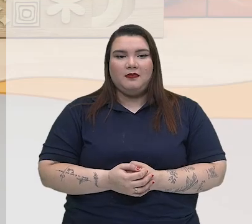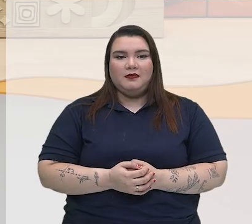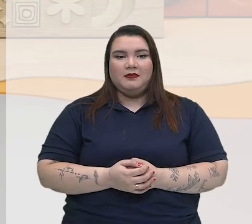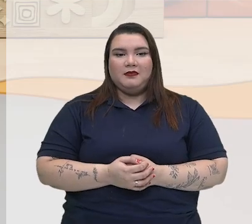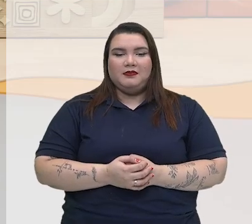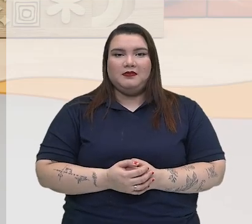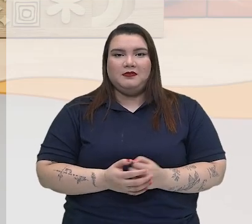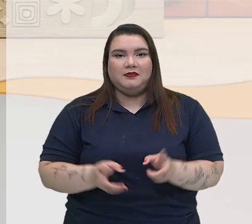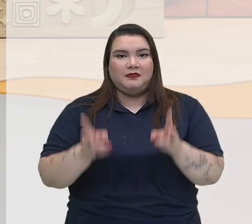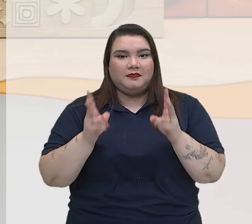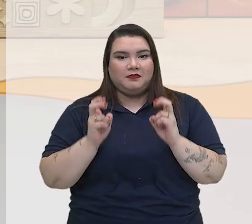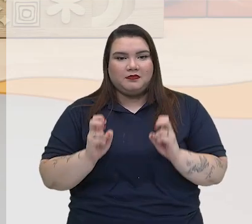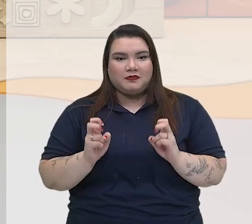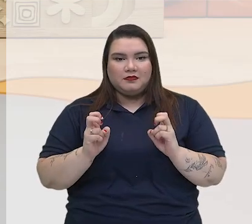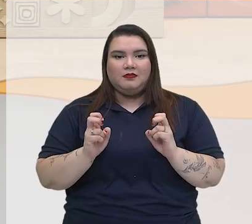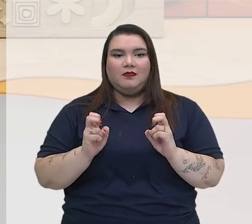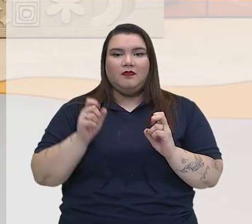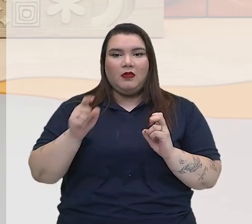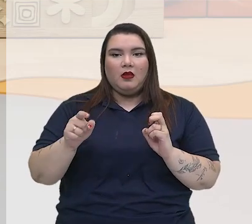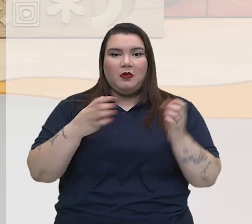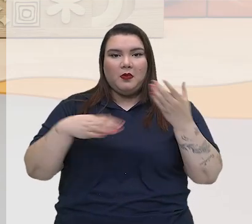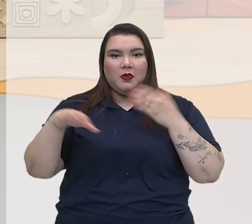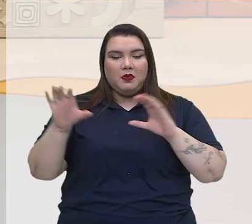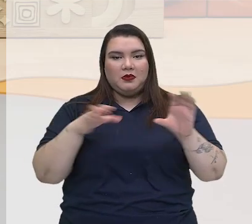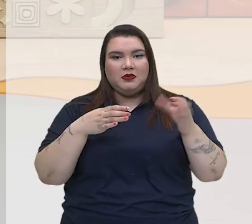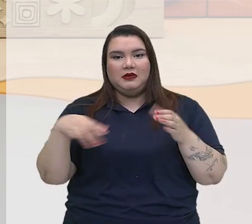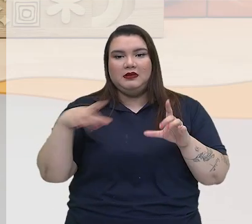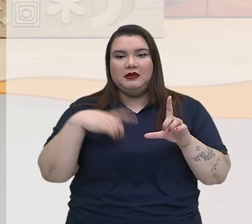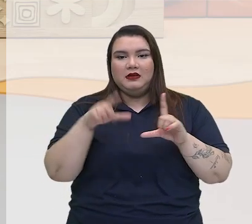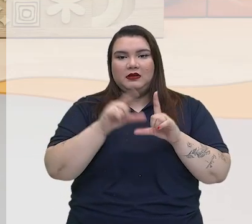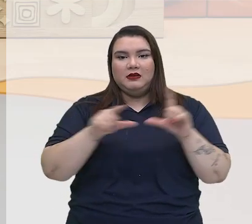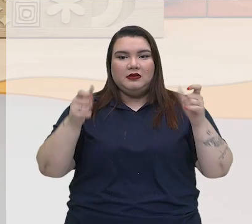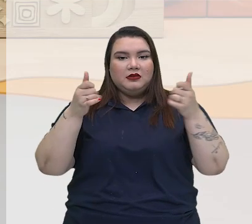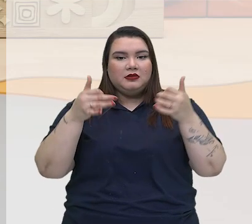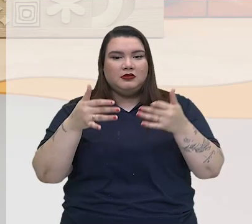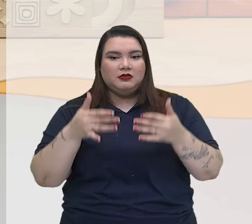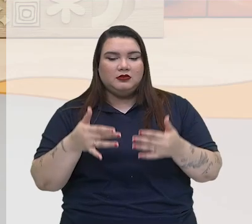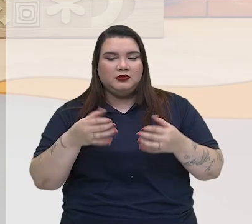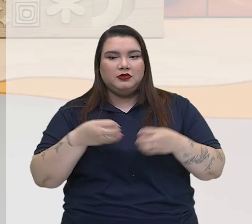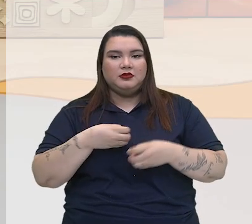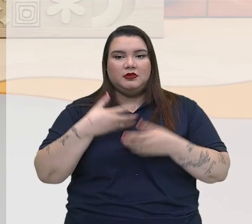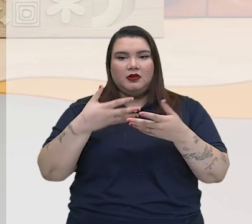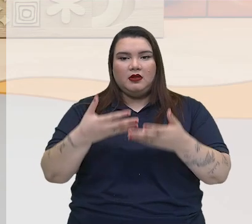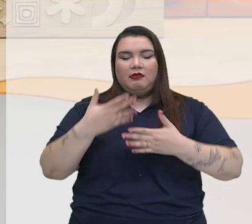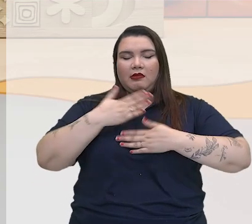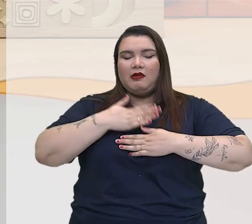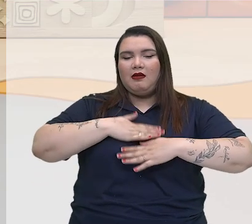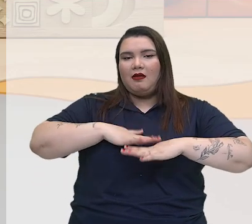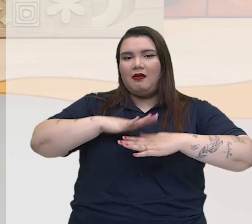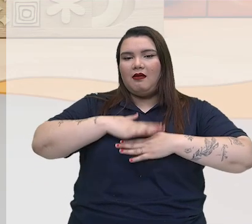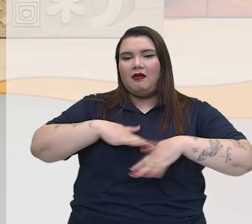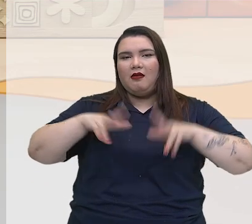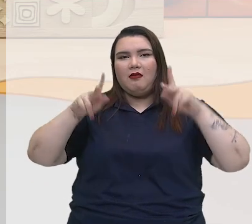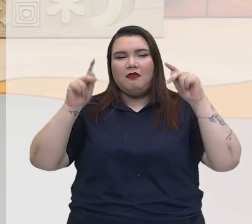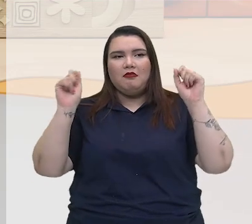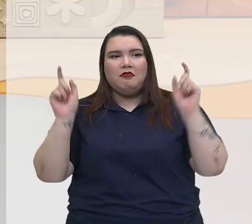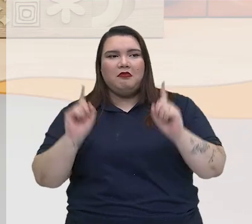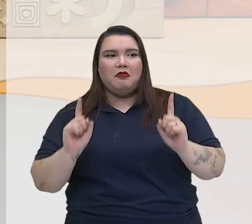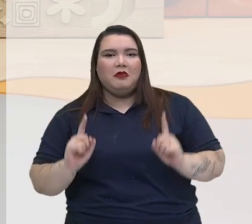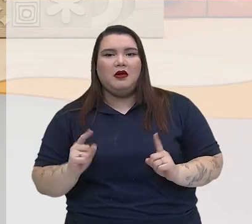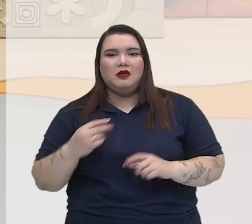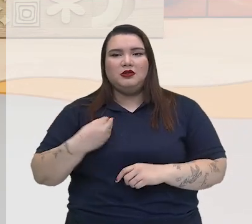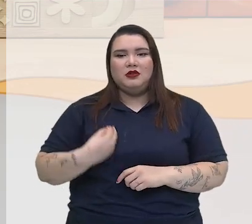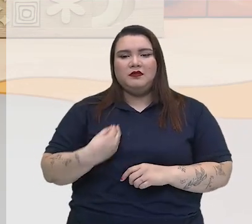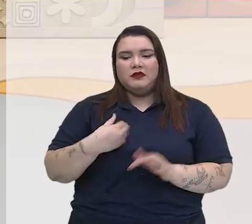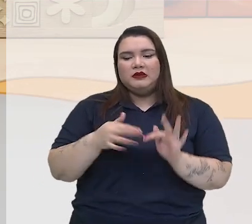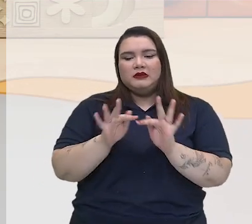Viram como a letra desta canção, ela transmite essa ideia de tranquilidade, de simplicidade